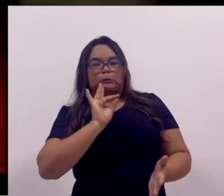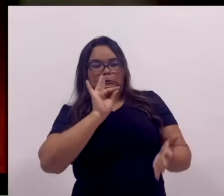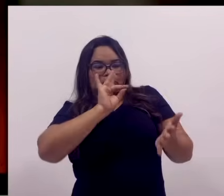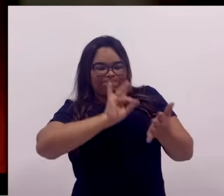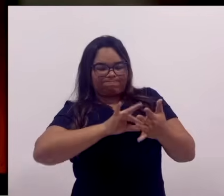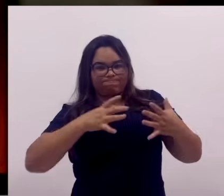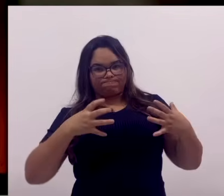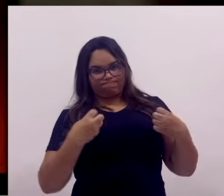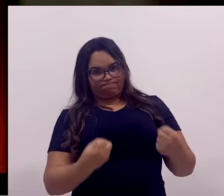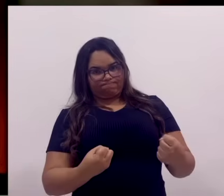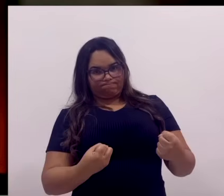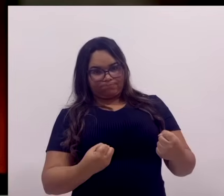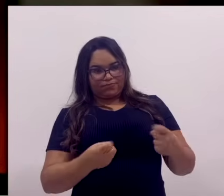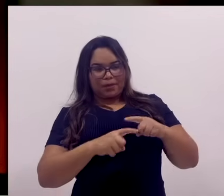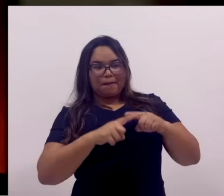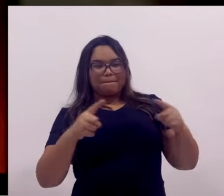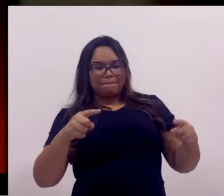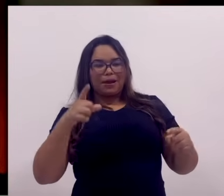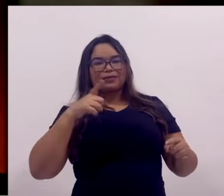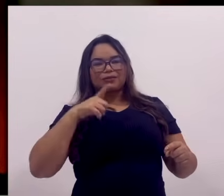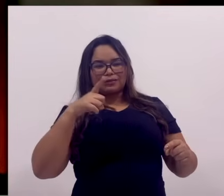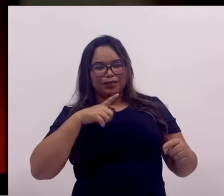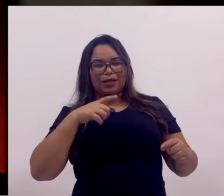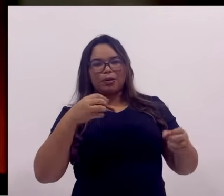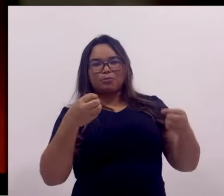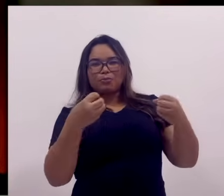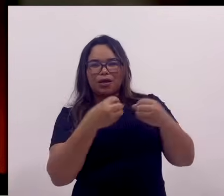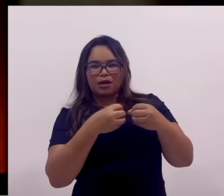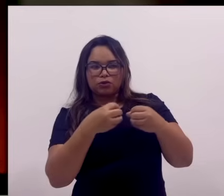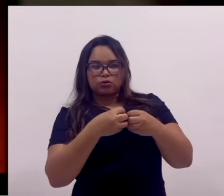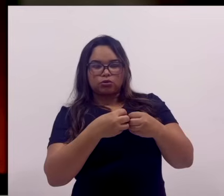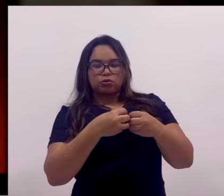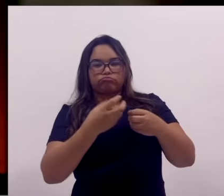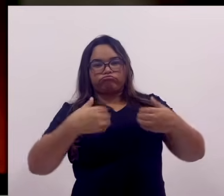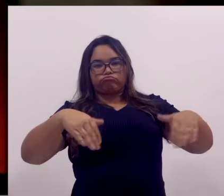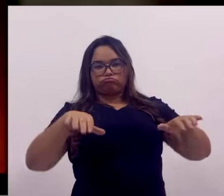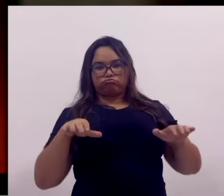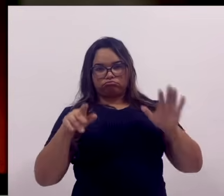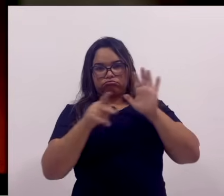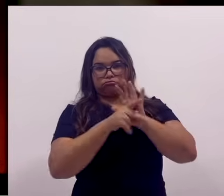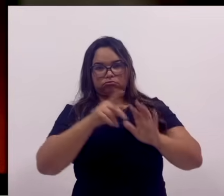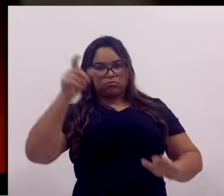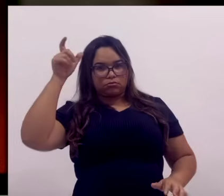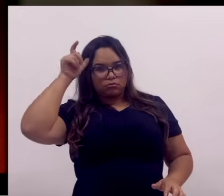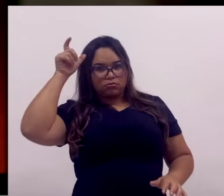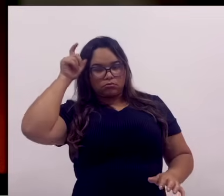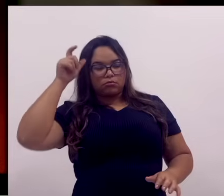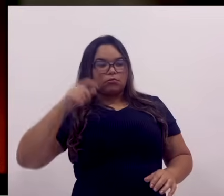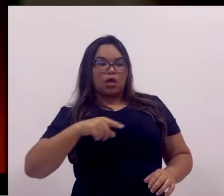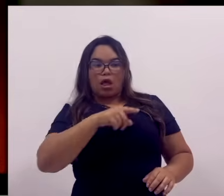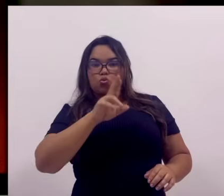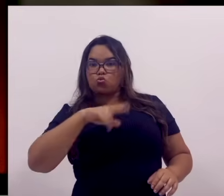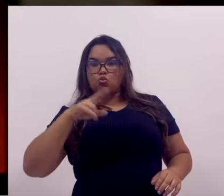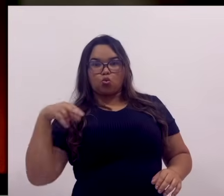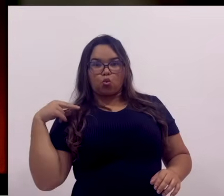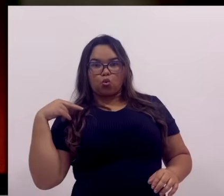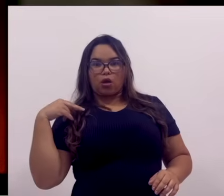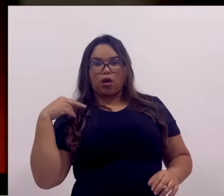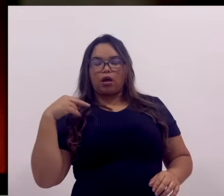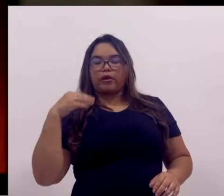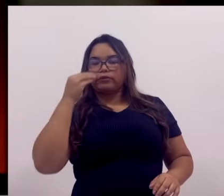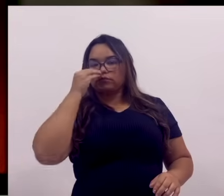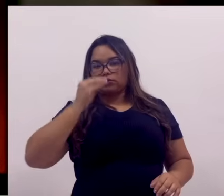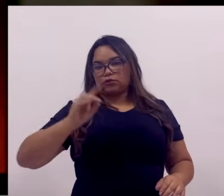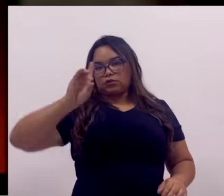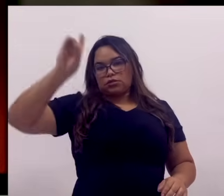dessas circunstâncias, e não negaste a minha fé ainda nos dias de Antipas, um nome muito interessante,